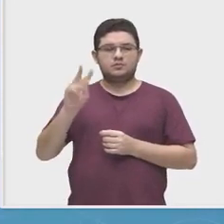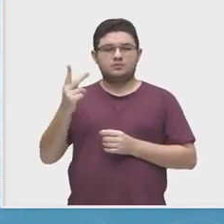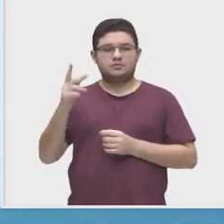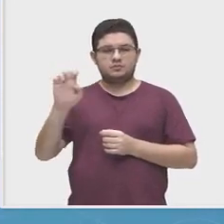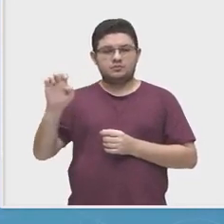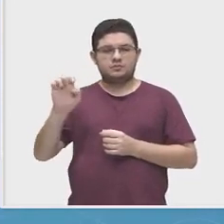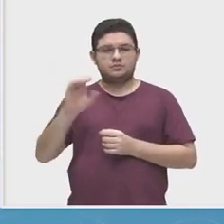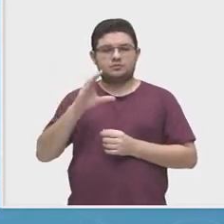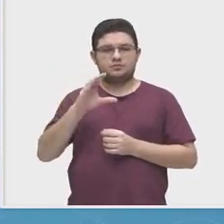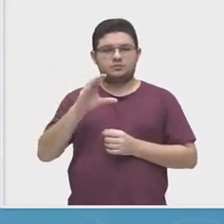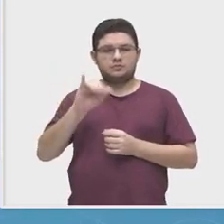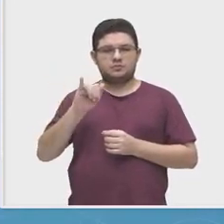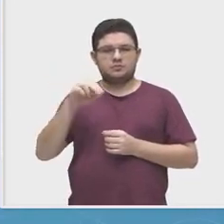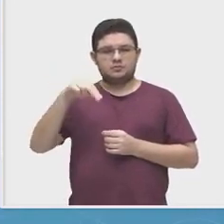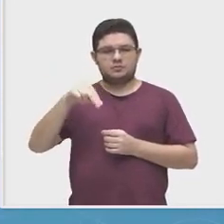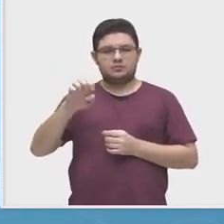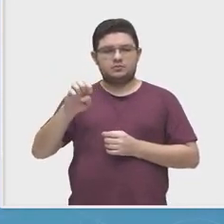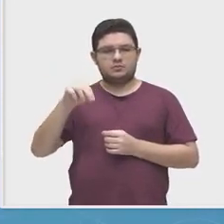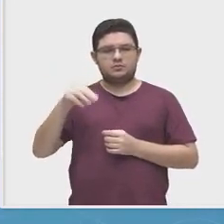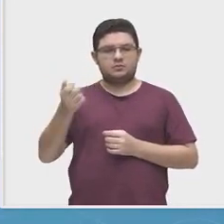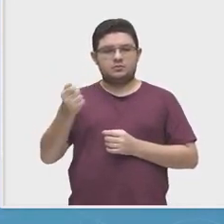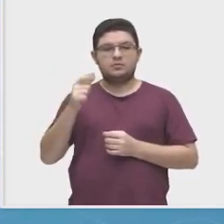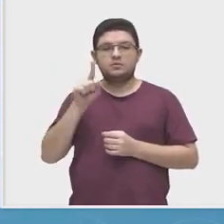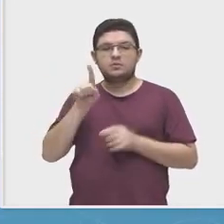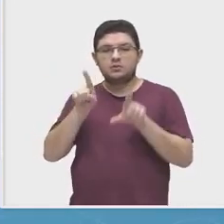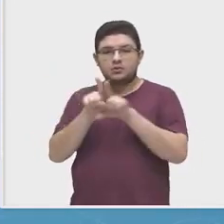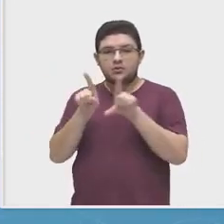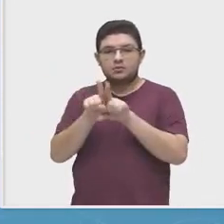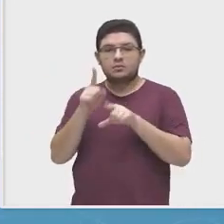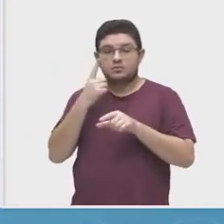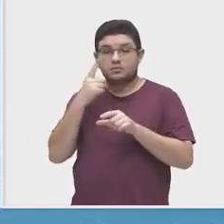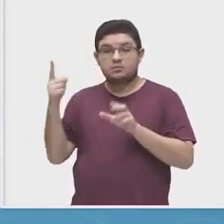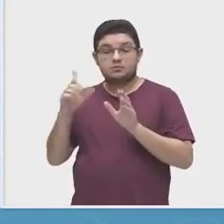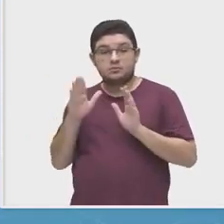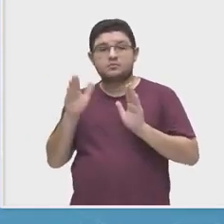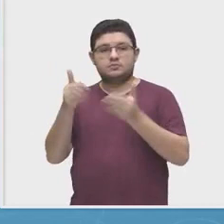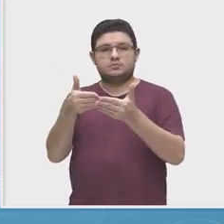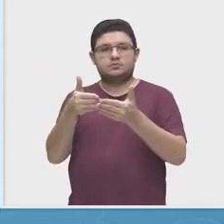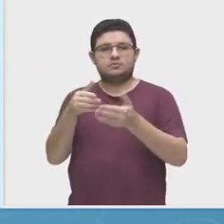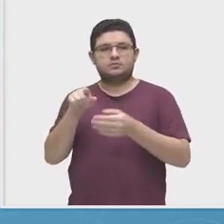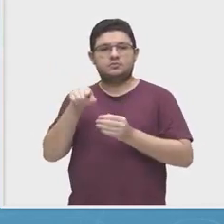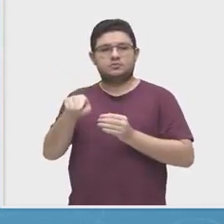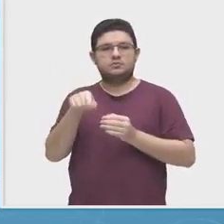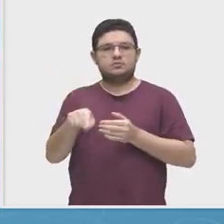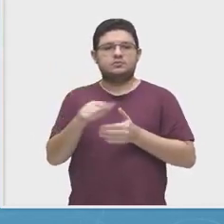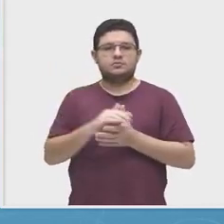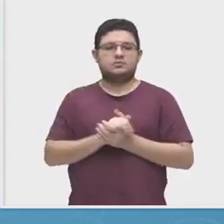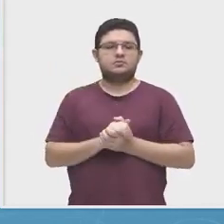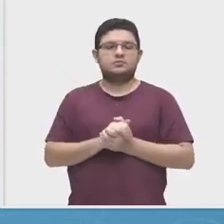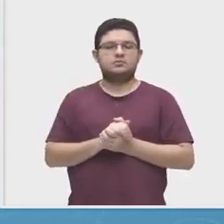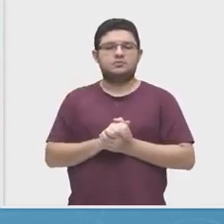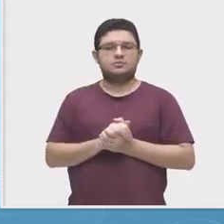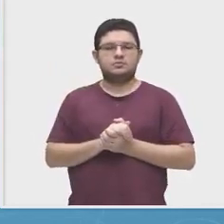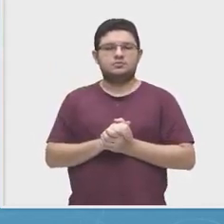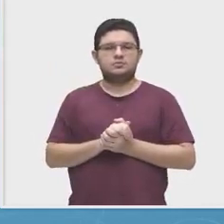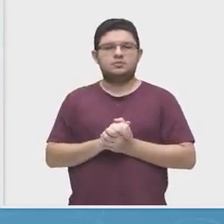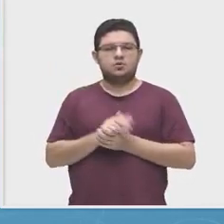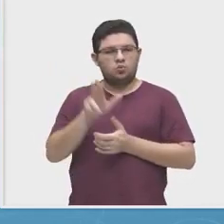cinema, né? No cinema, então, também é um local exato, né, com um número, inclusive, é um endereço, eu utilizo